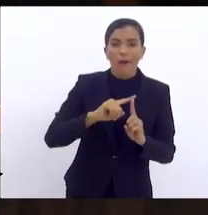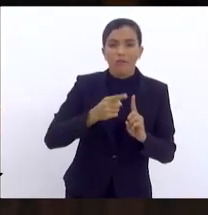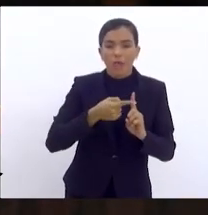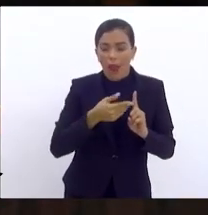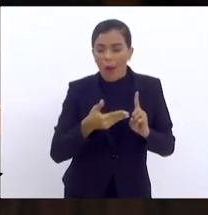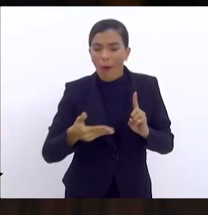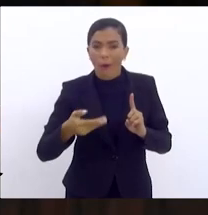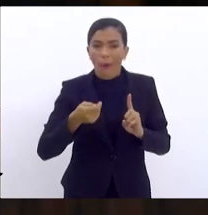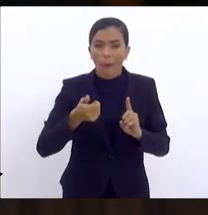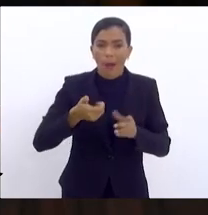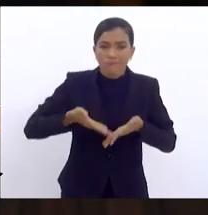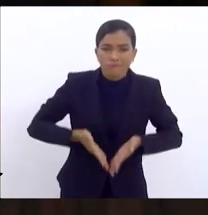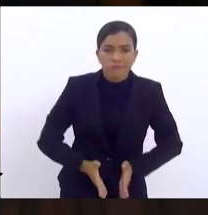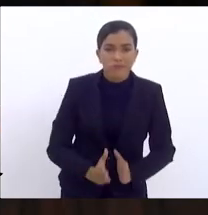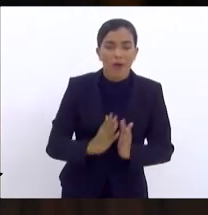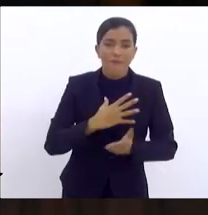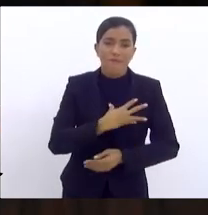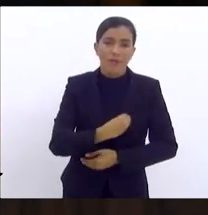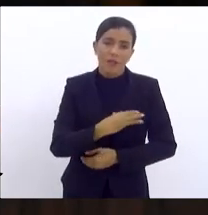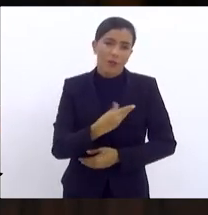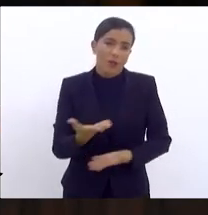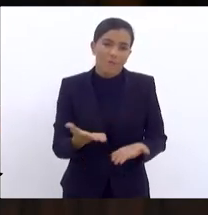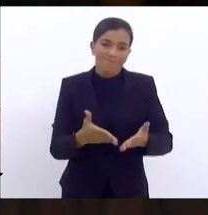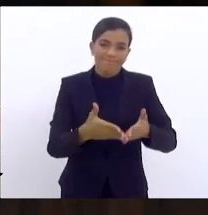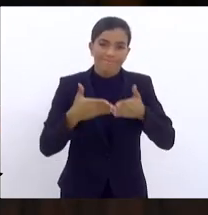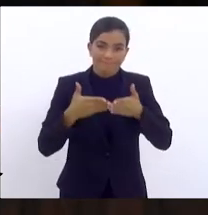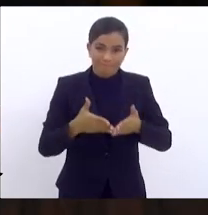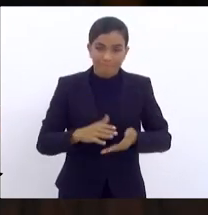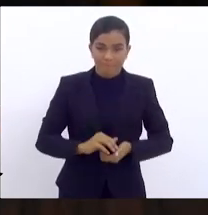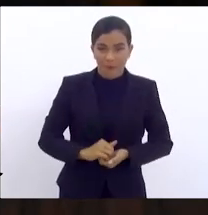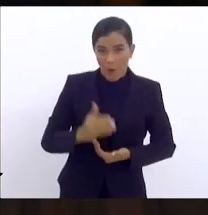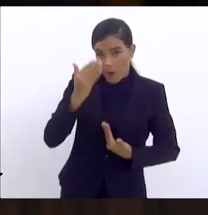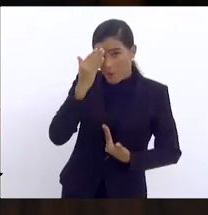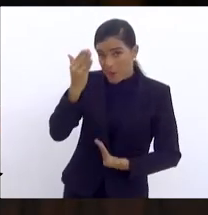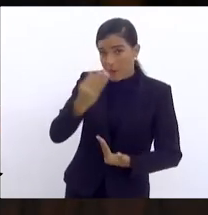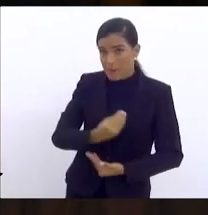então muito obrigado pela presença dos Senhores aqui hoje tá